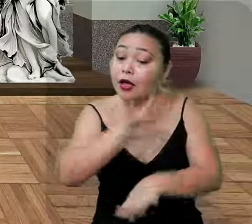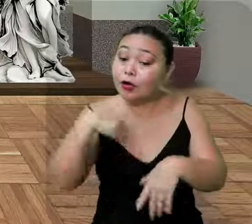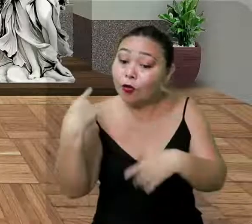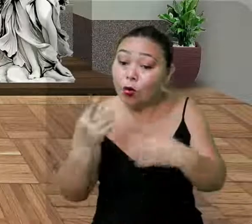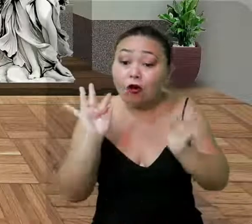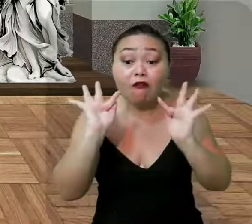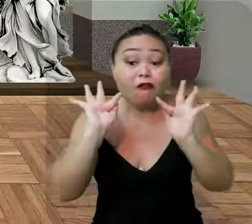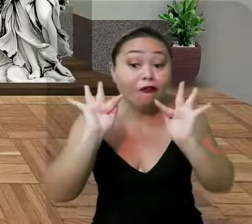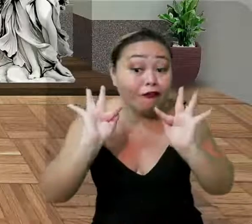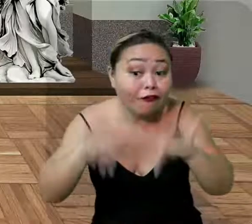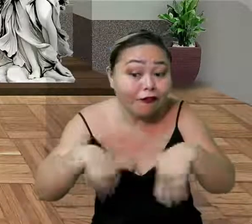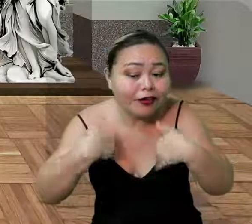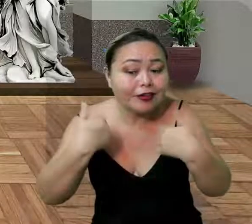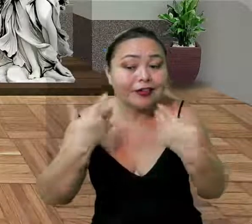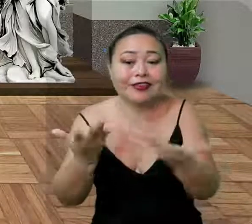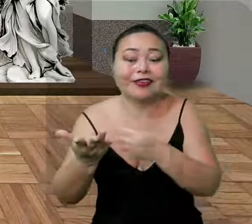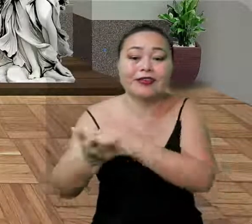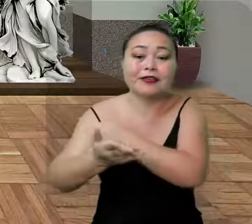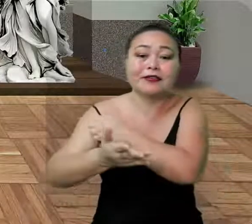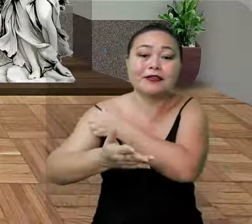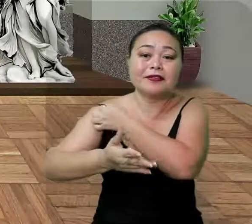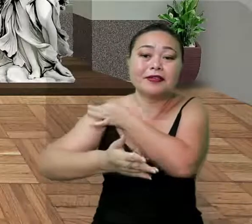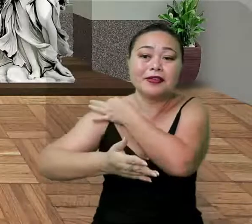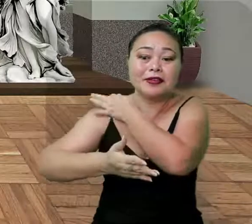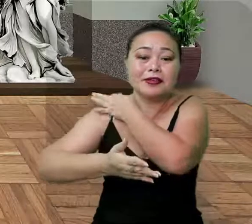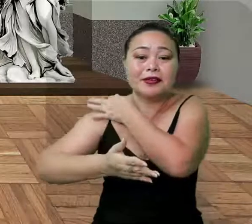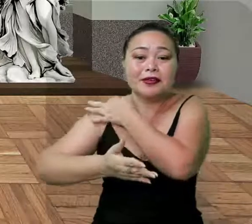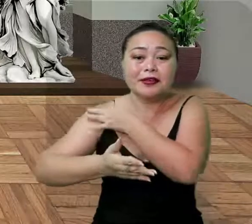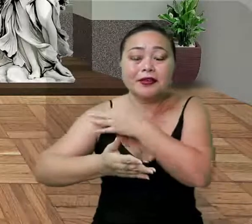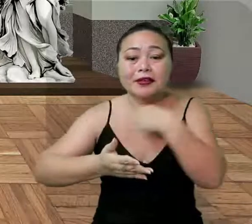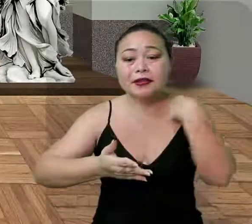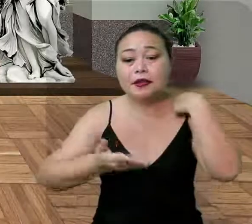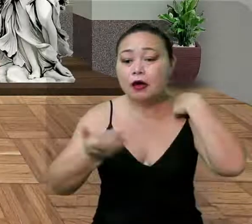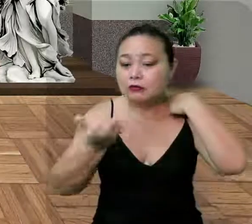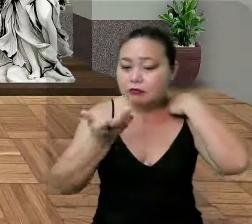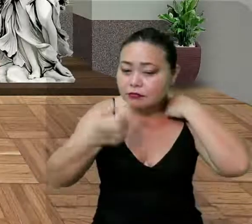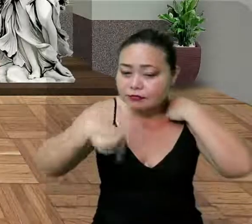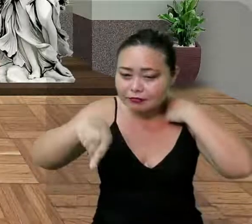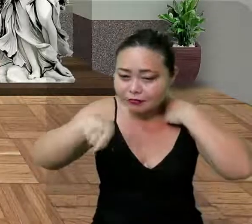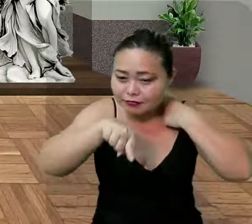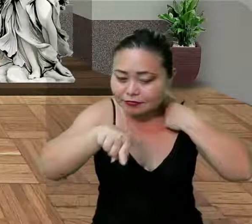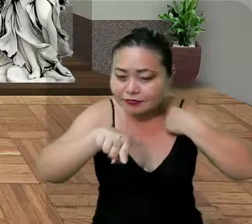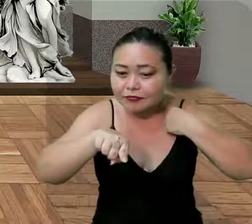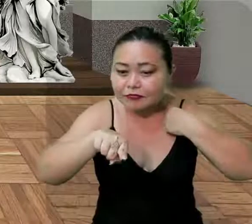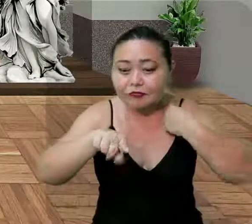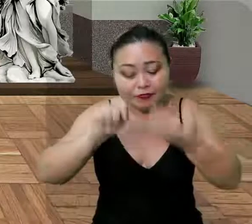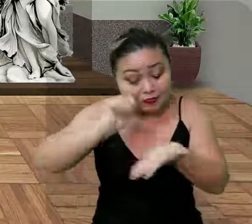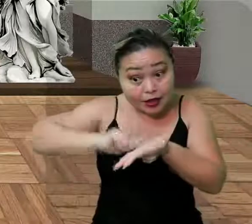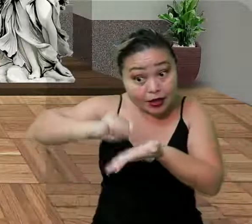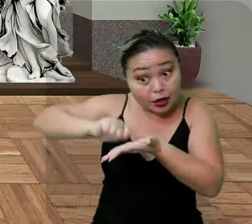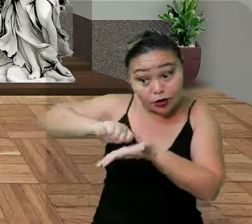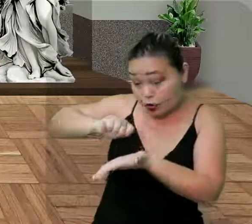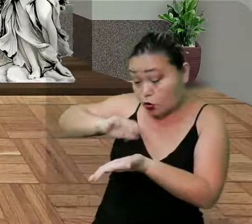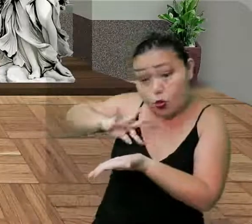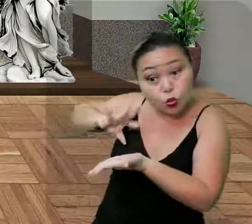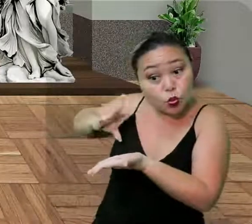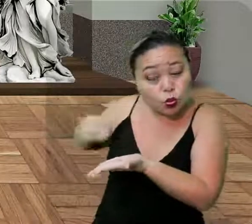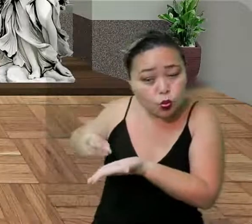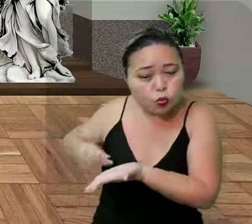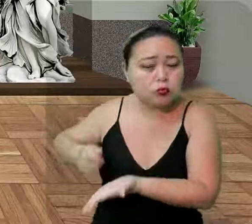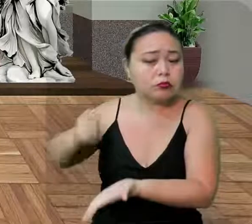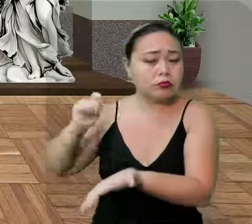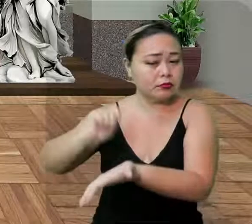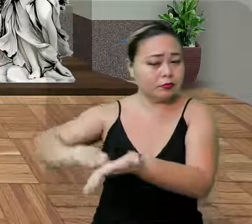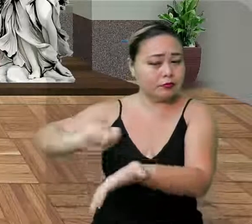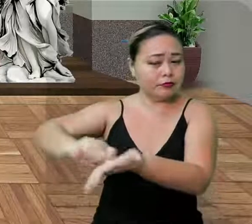sobrou ao fim tá chegando ao fim na verdade é eu espero que vocês têm um anotado tudo o